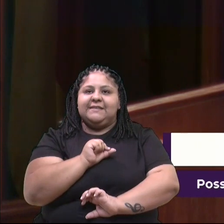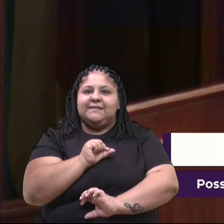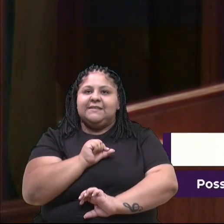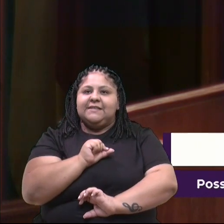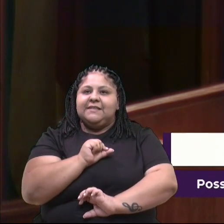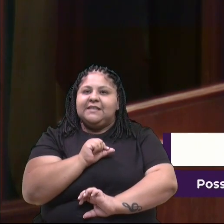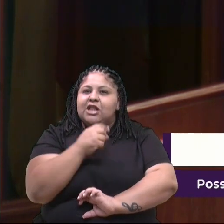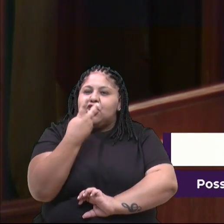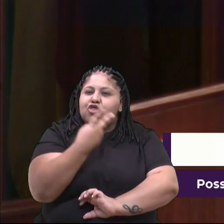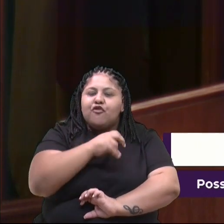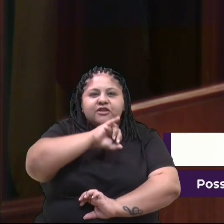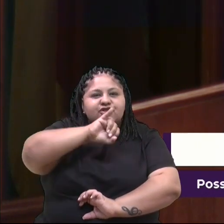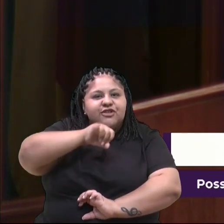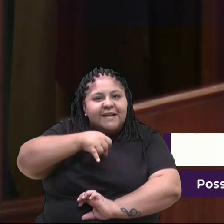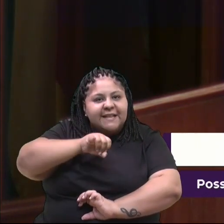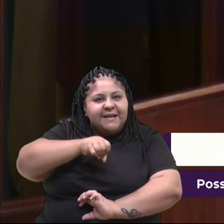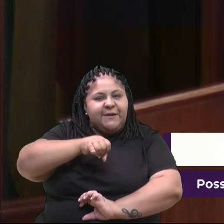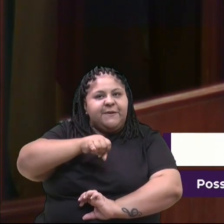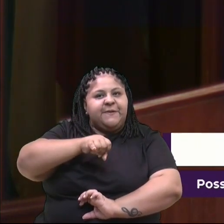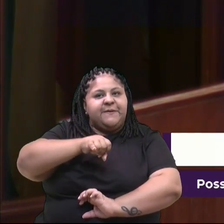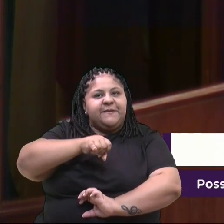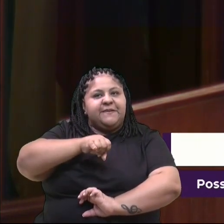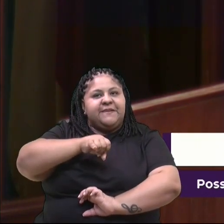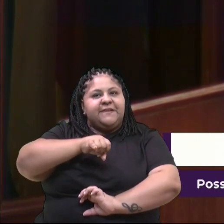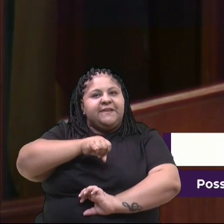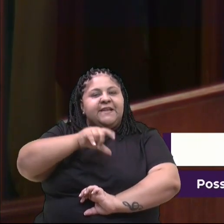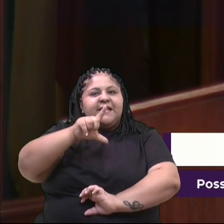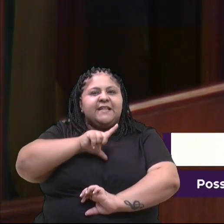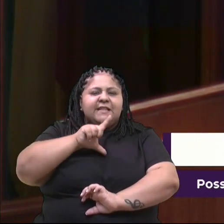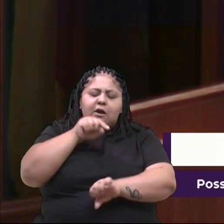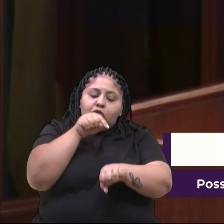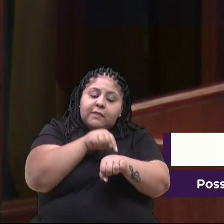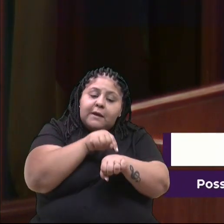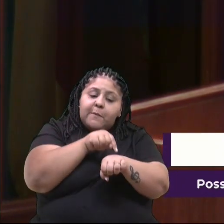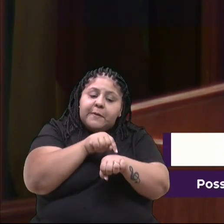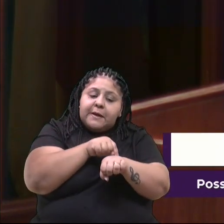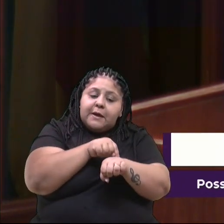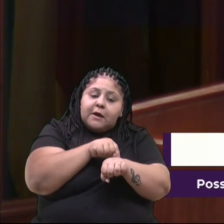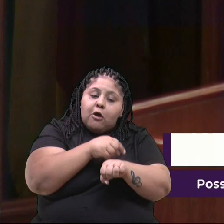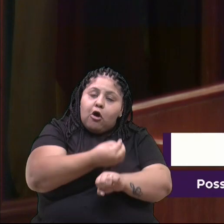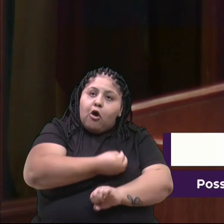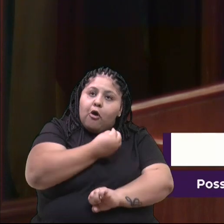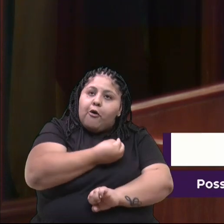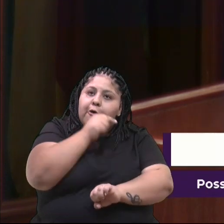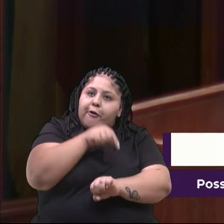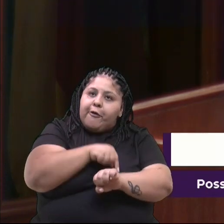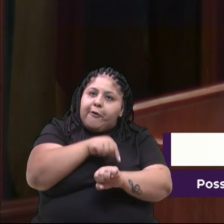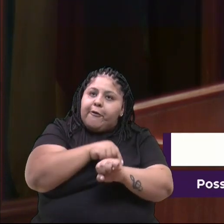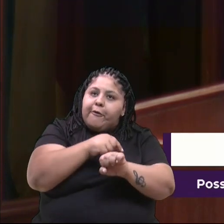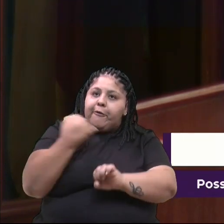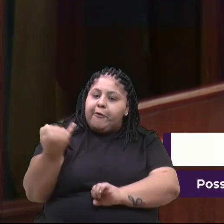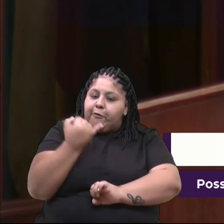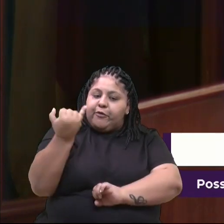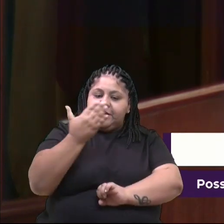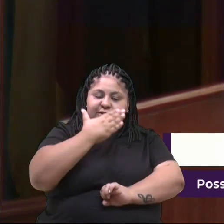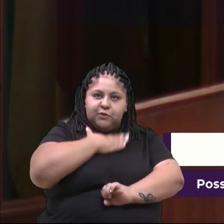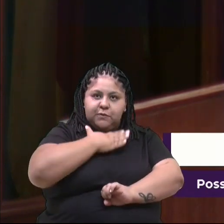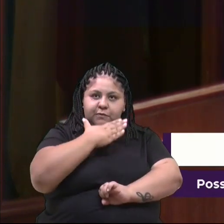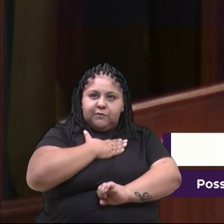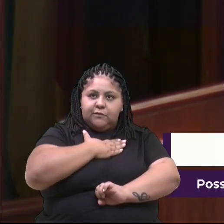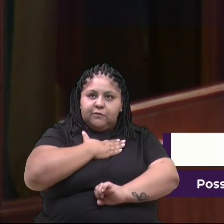pleno 2 de janeiro, de tirarem um tempinho para vivenciar esse momento tão importante comigo